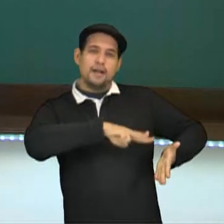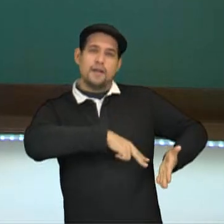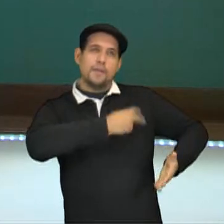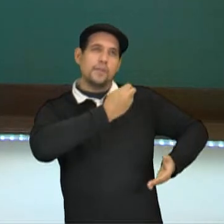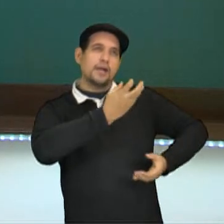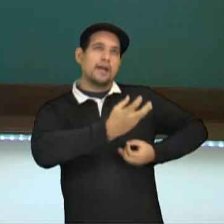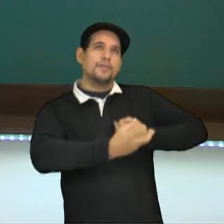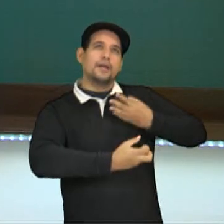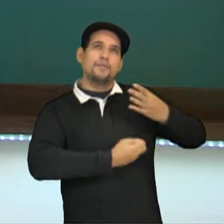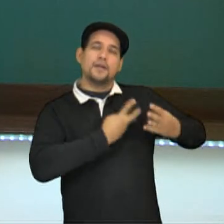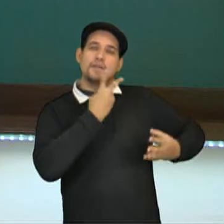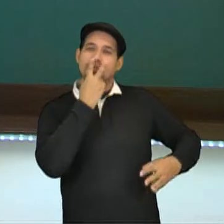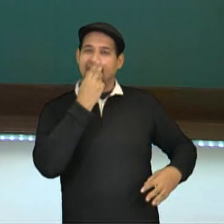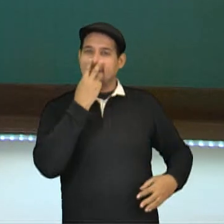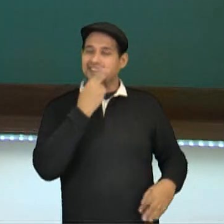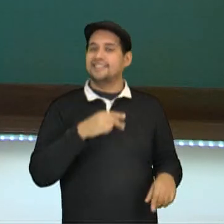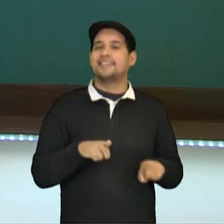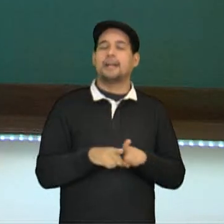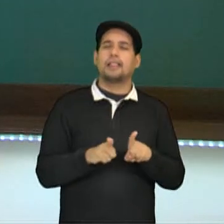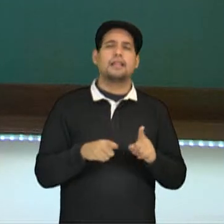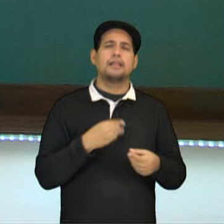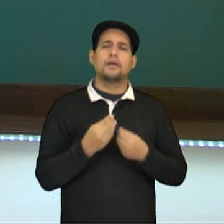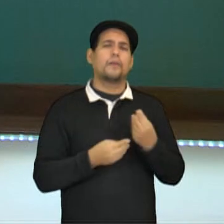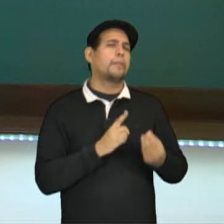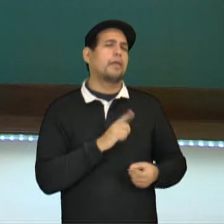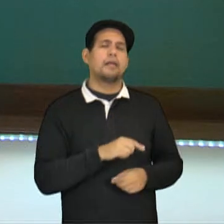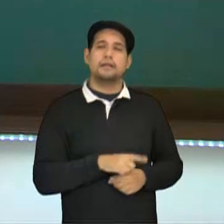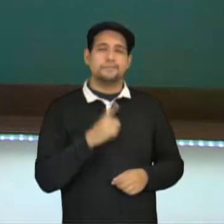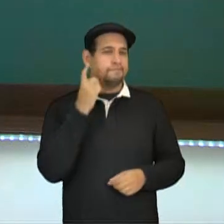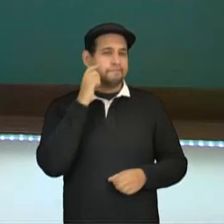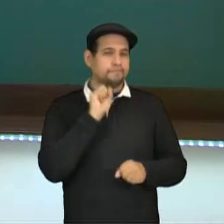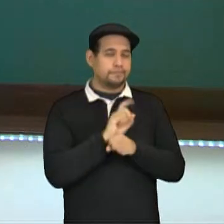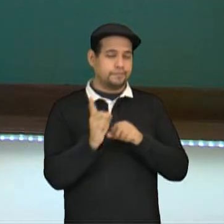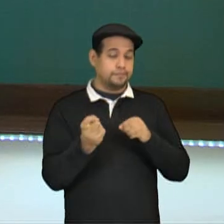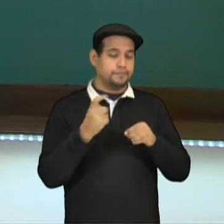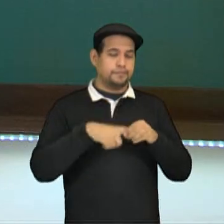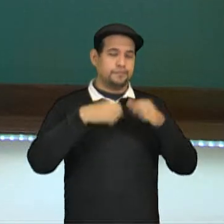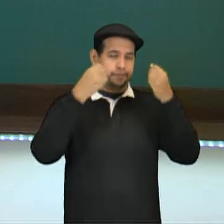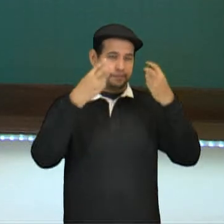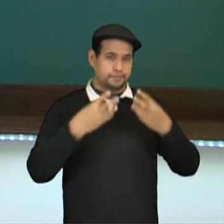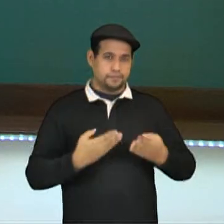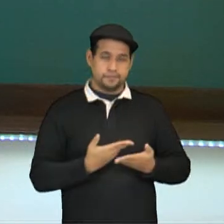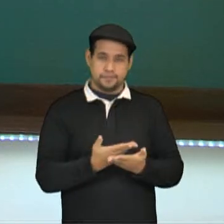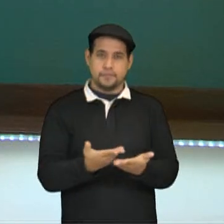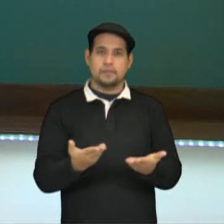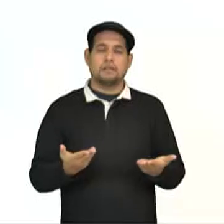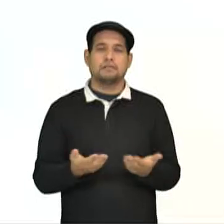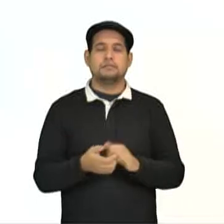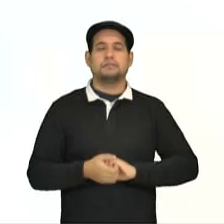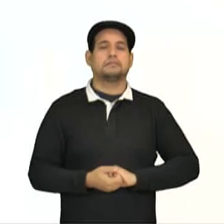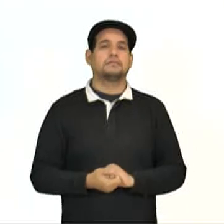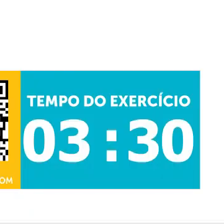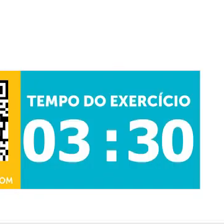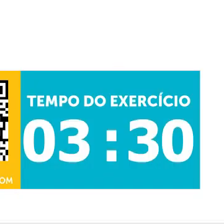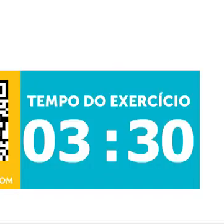comparação que está estabelecida através dessa metáfora? Pensa um pouquinho que eu volto já já comentando a questão com vocês.